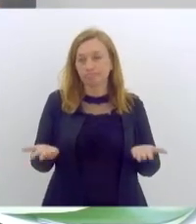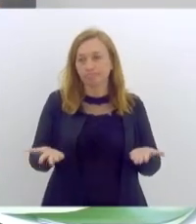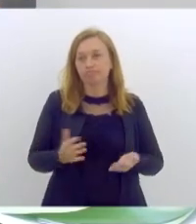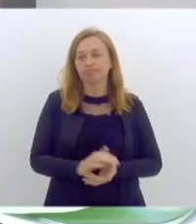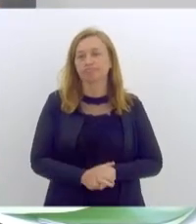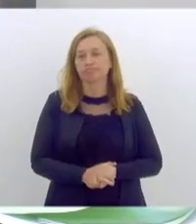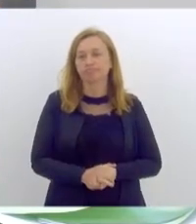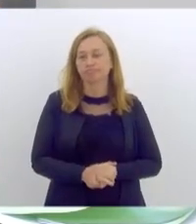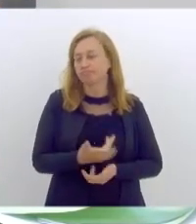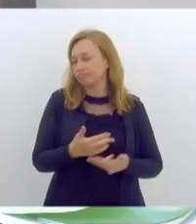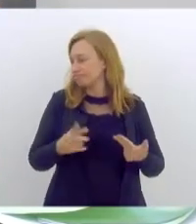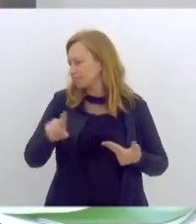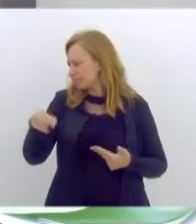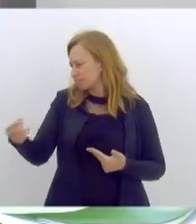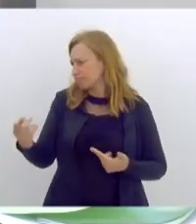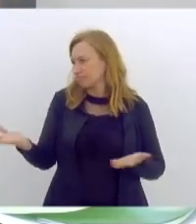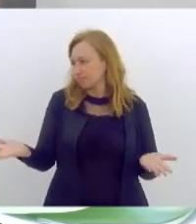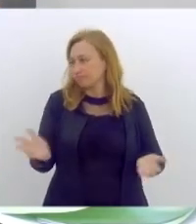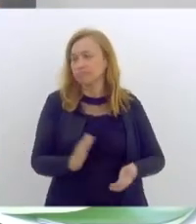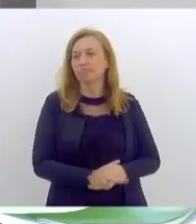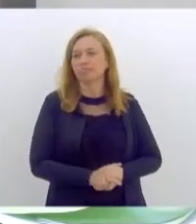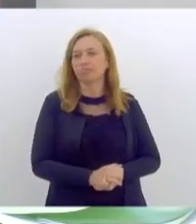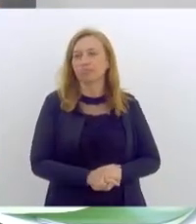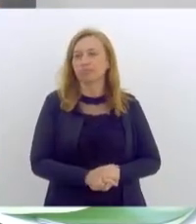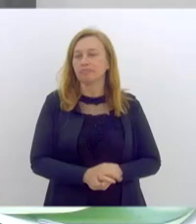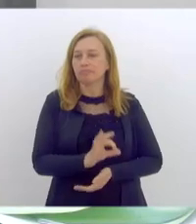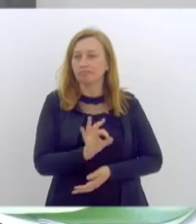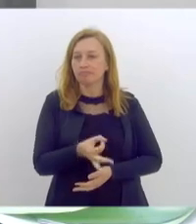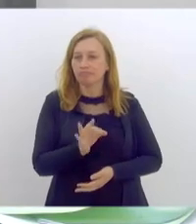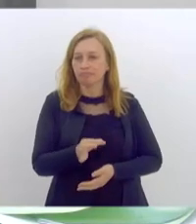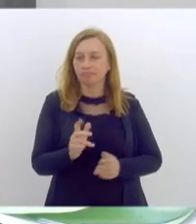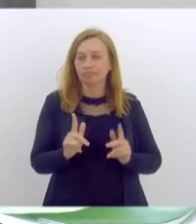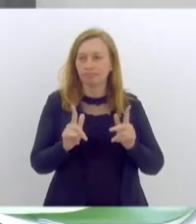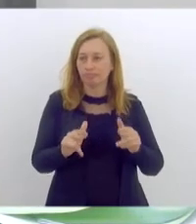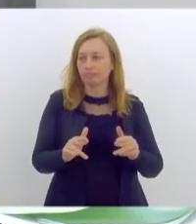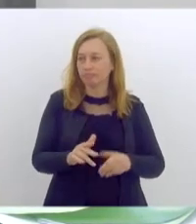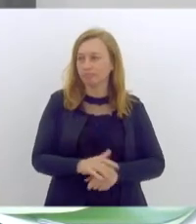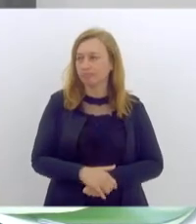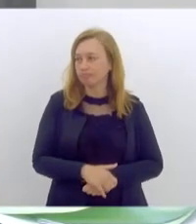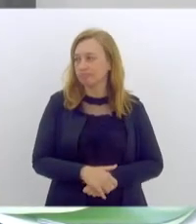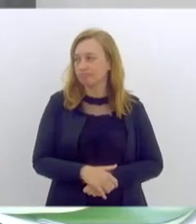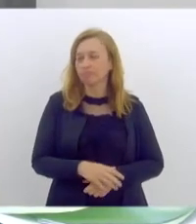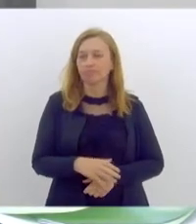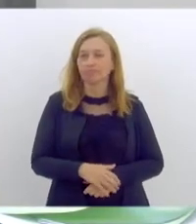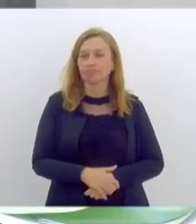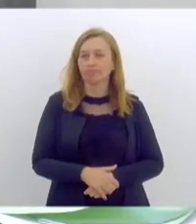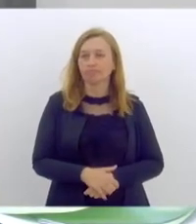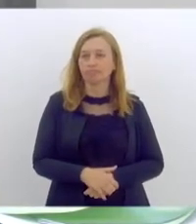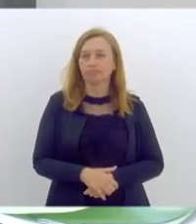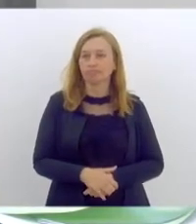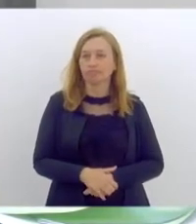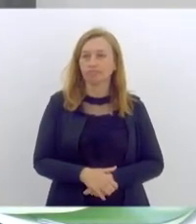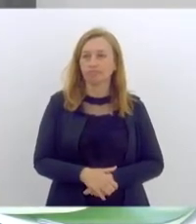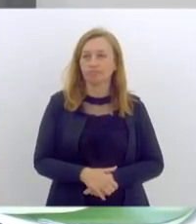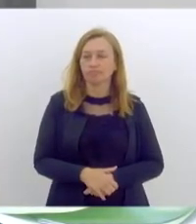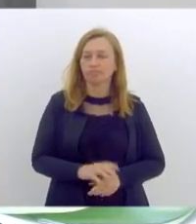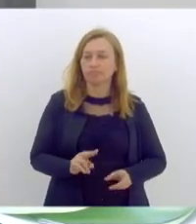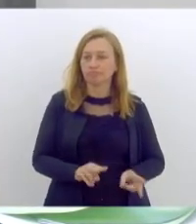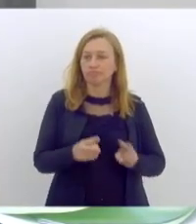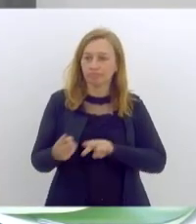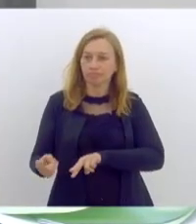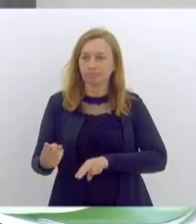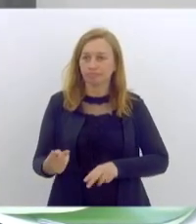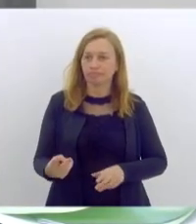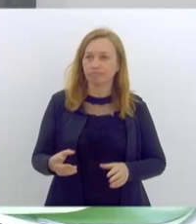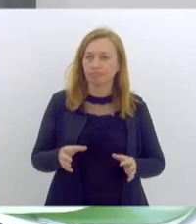tem muitas outras mas eu tô dizendo que no fundo no fundo é a mesma coisa a gente tentar caminhar